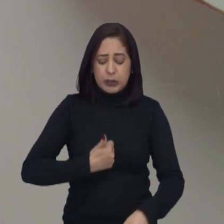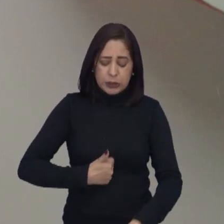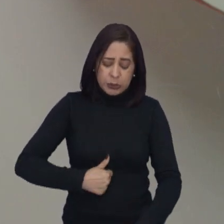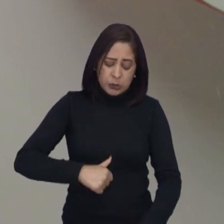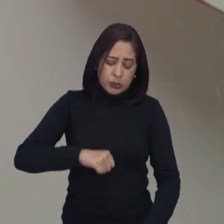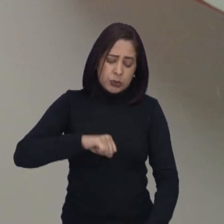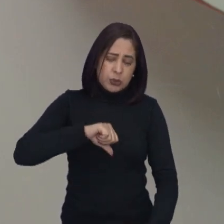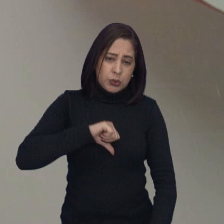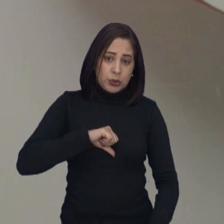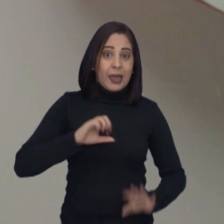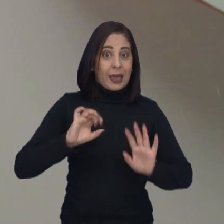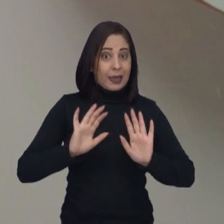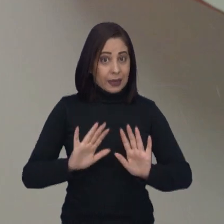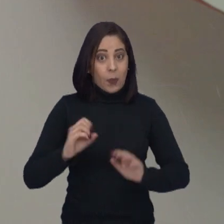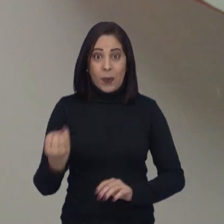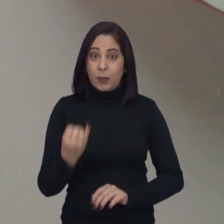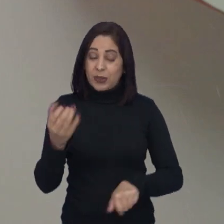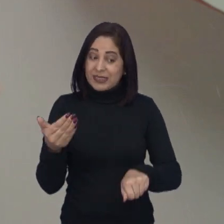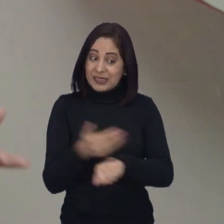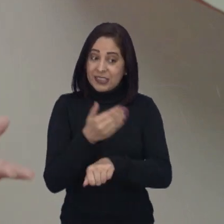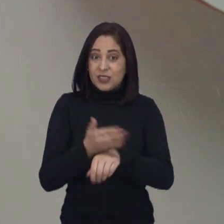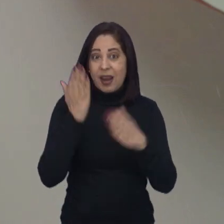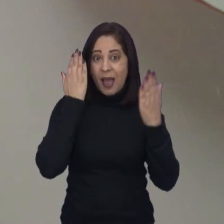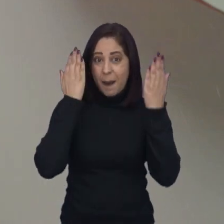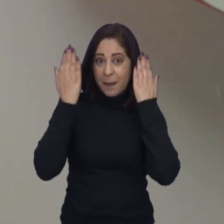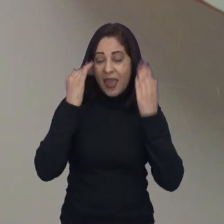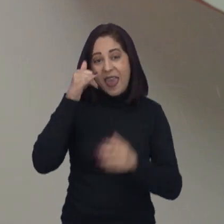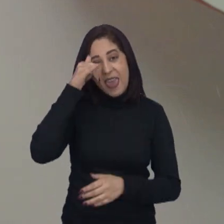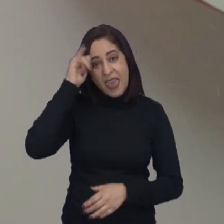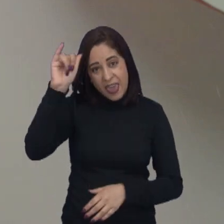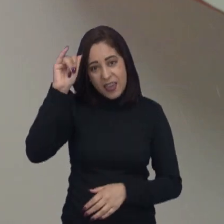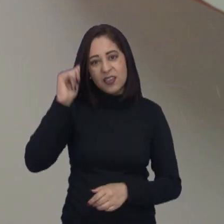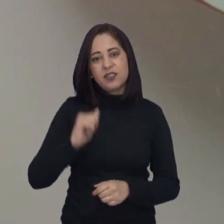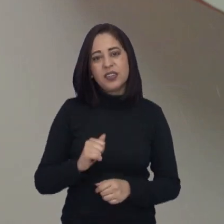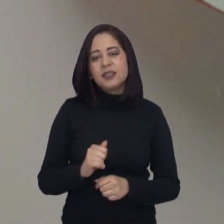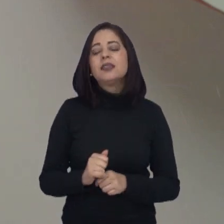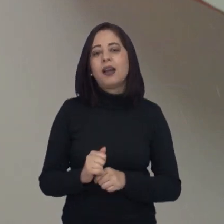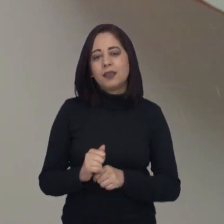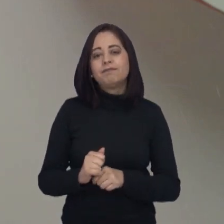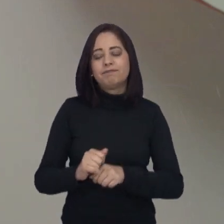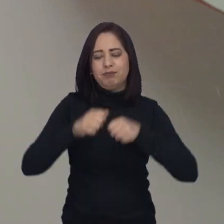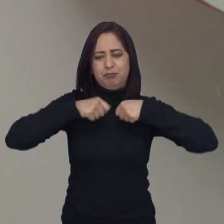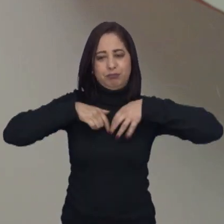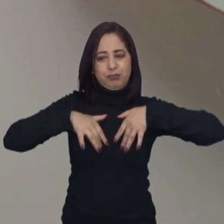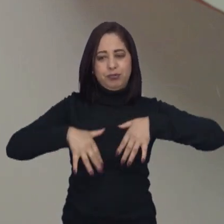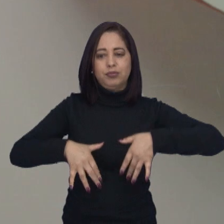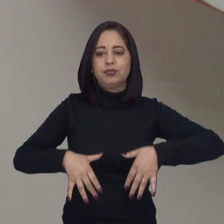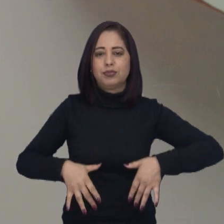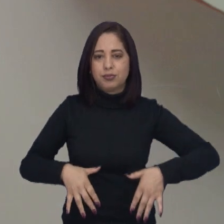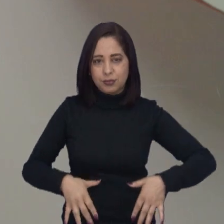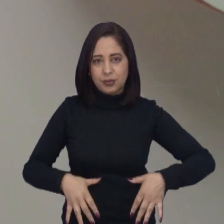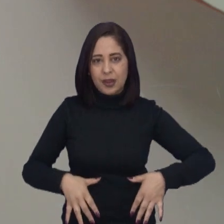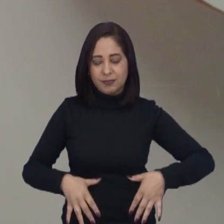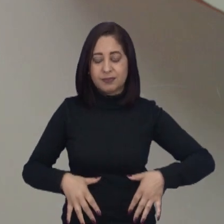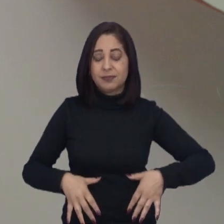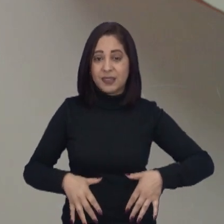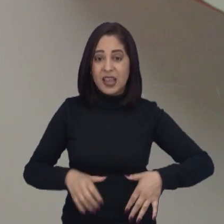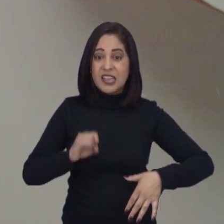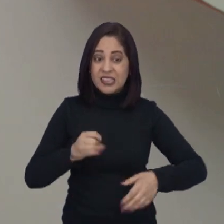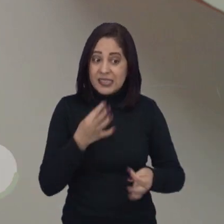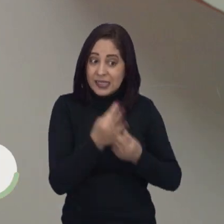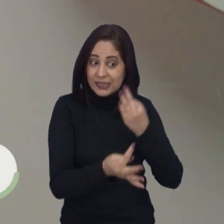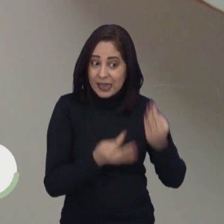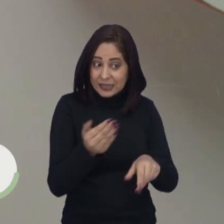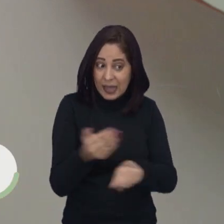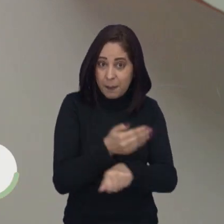recomenda-se o acompanhamento psicológico para prevenir o surgimento de novas lesões e obter efeitos positivos com o